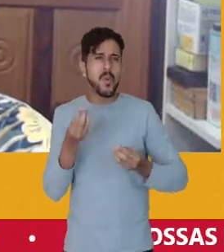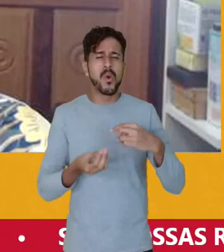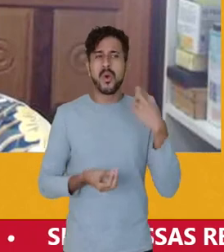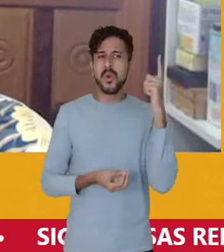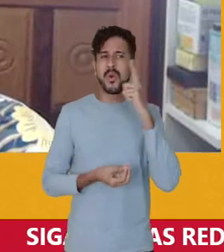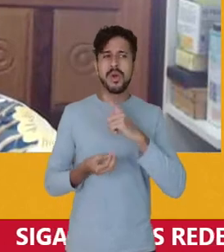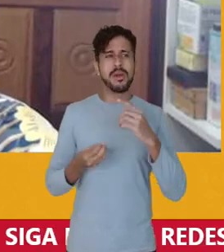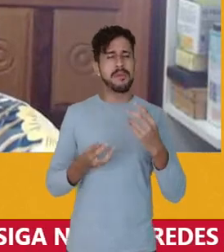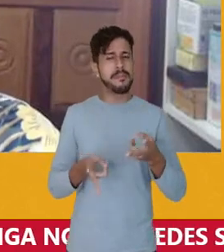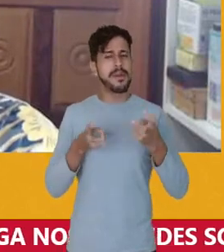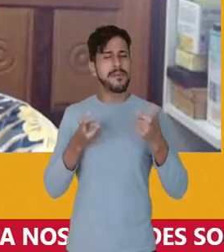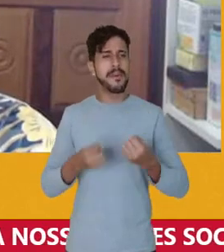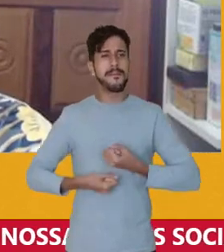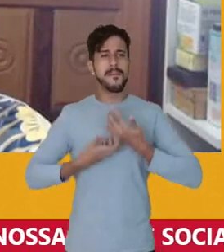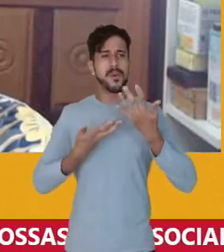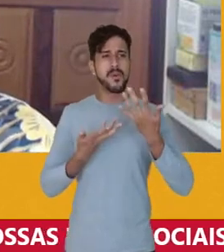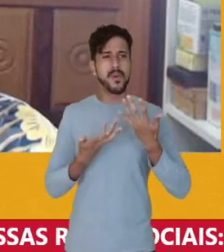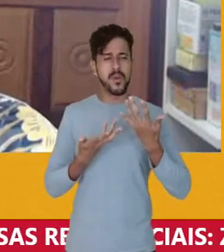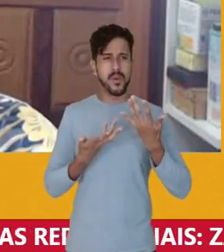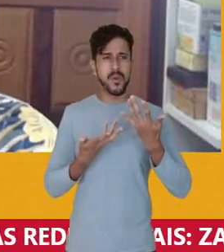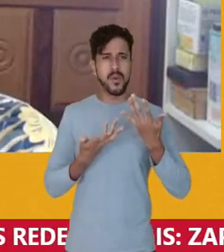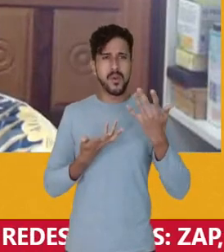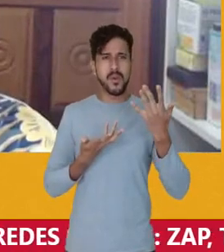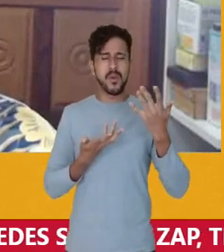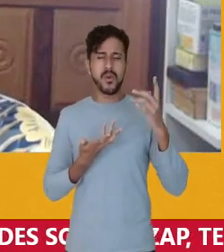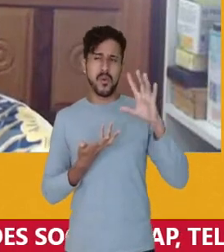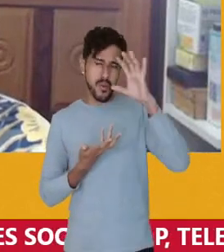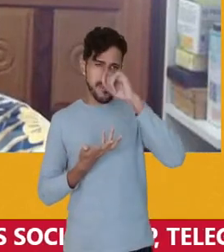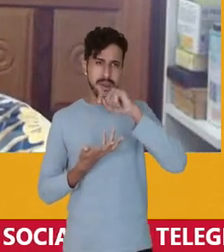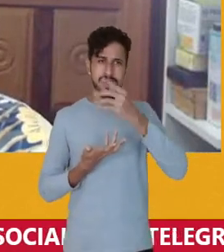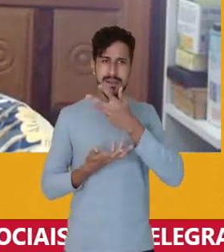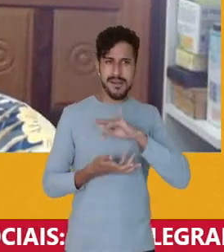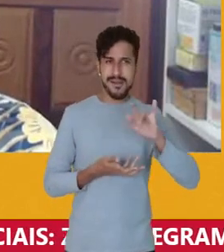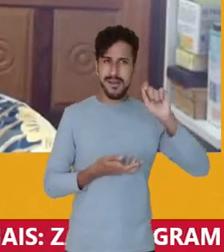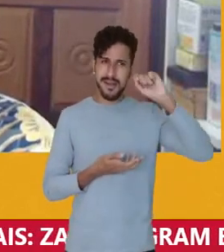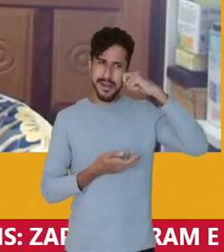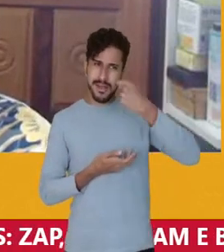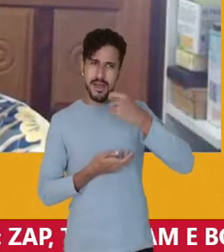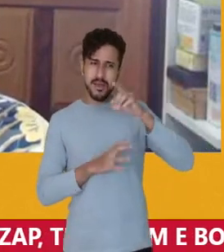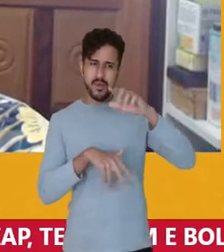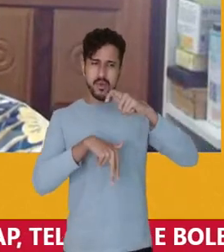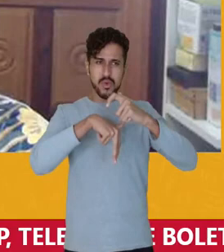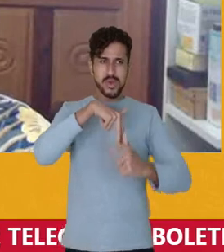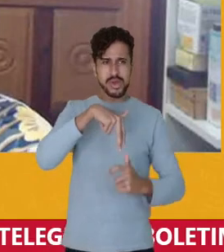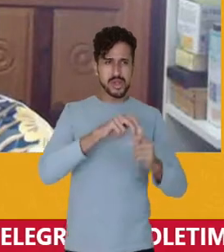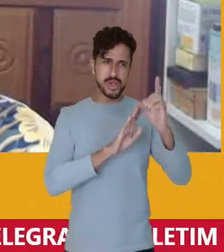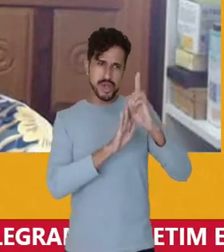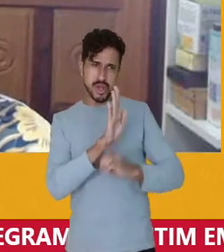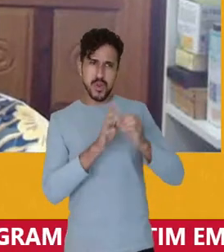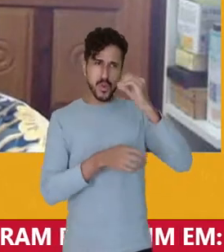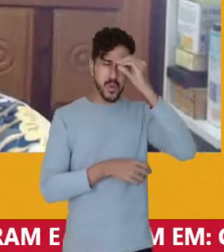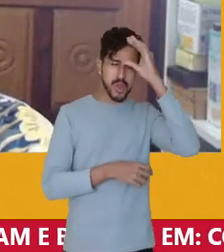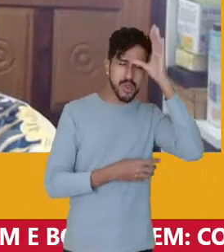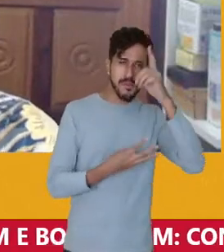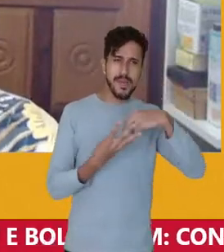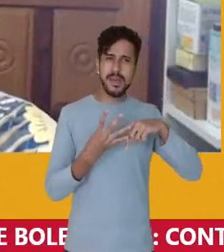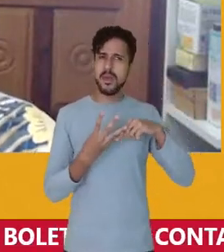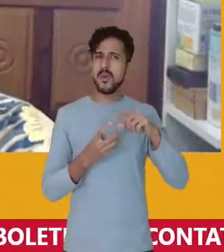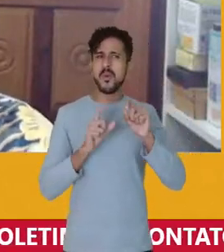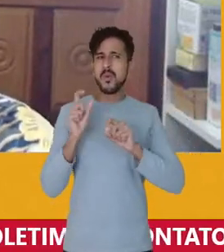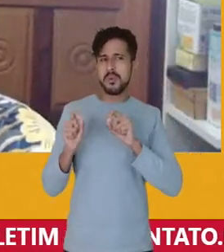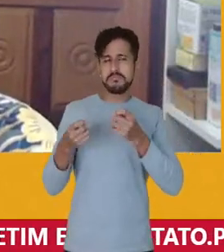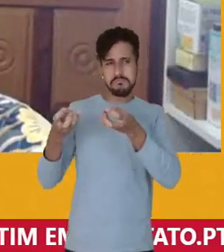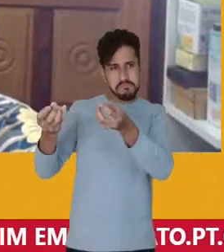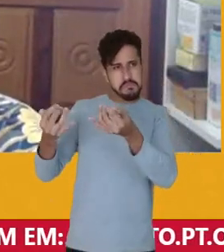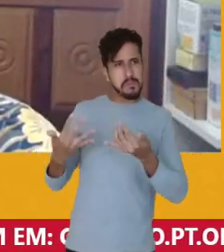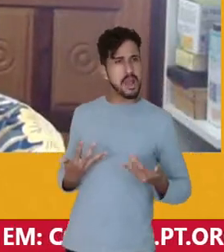essa produção que também considera as crianças negras sujeitas de direito, sujeitas de conhecimento? O que você